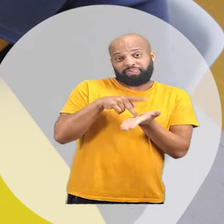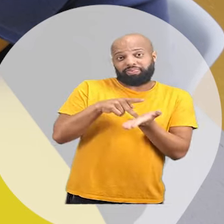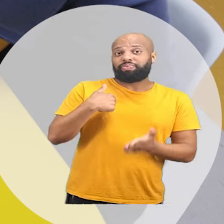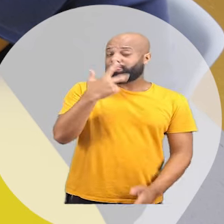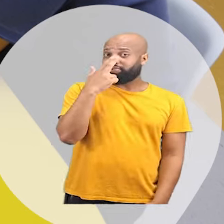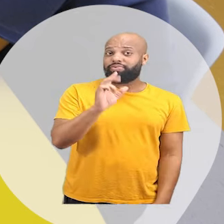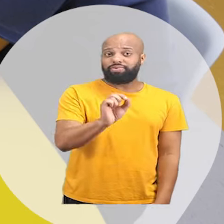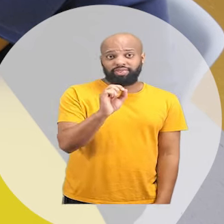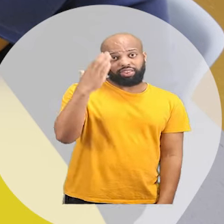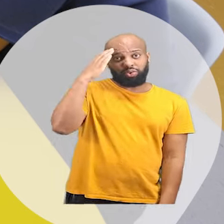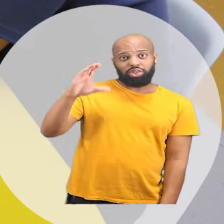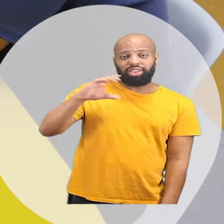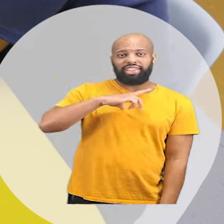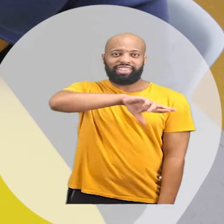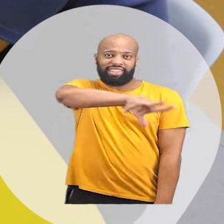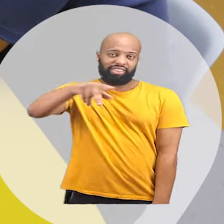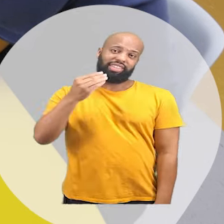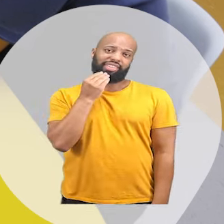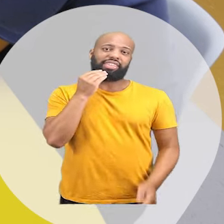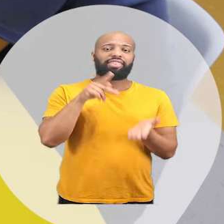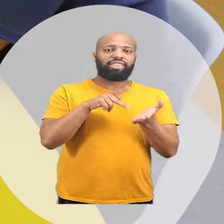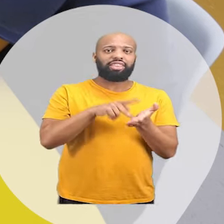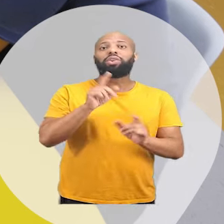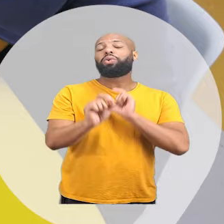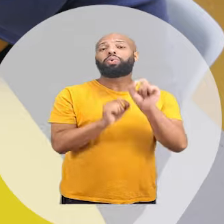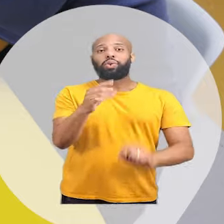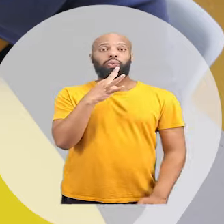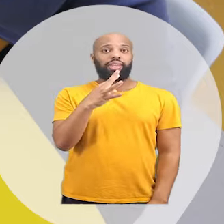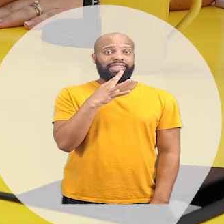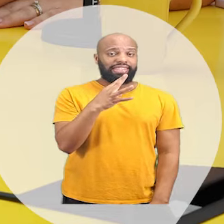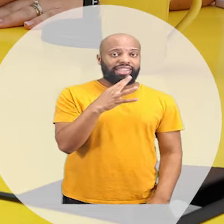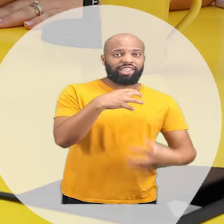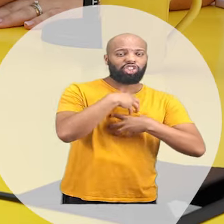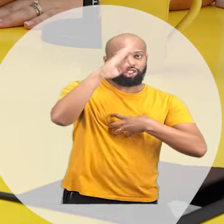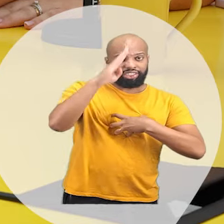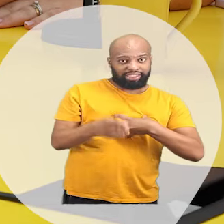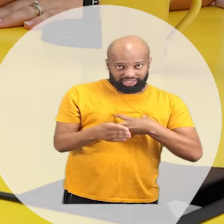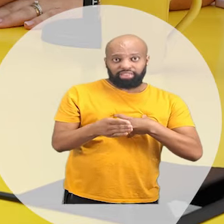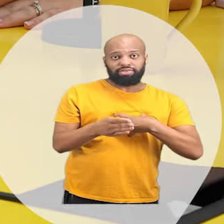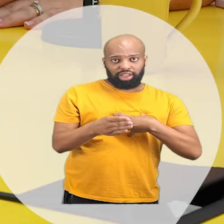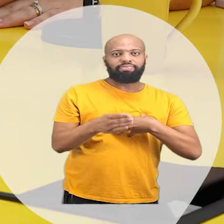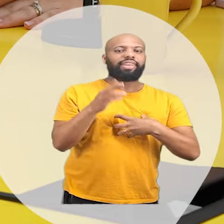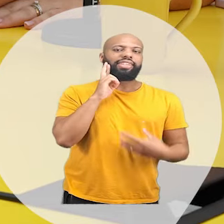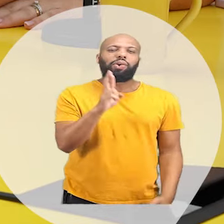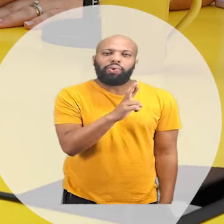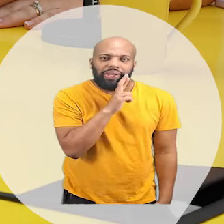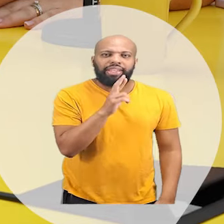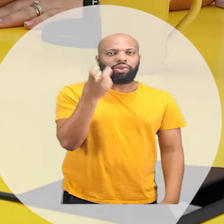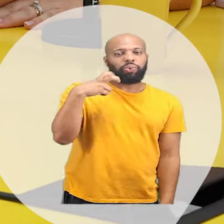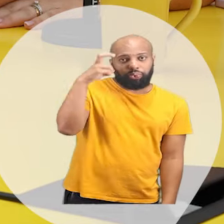acho que Curitiba tem várias possibilidades e uma delas de conhecer assim de forma mais direta tanto